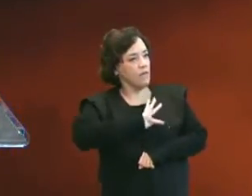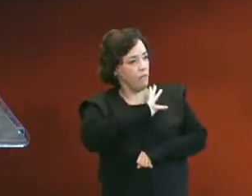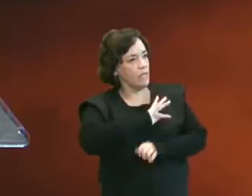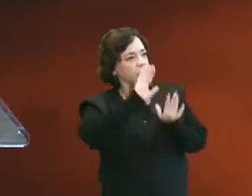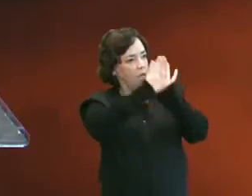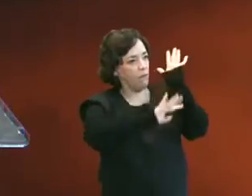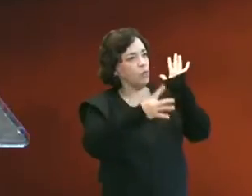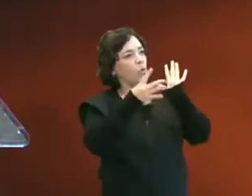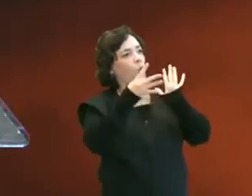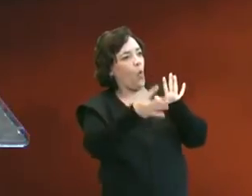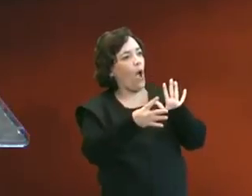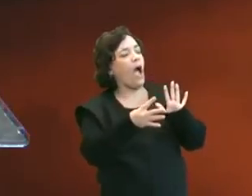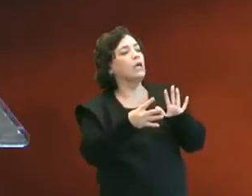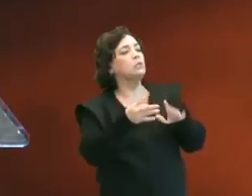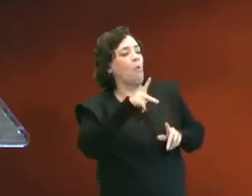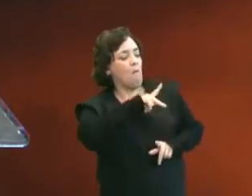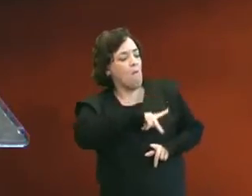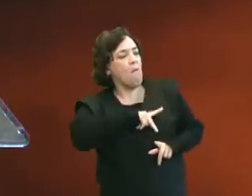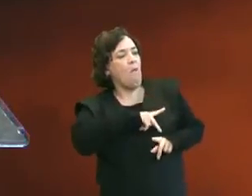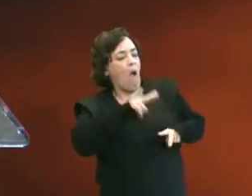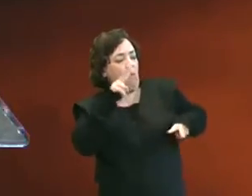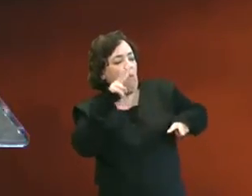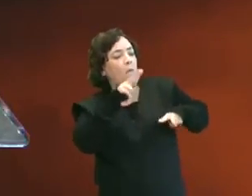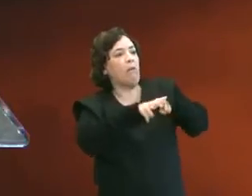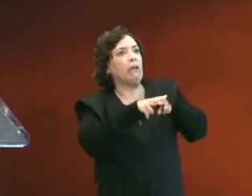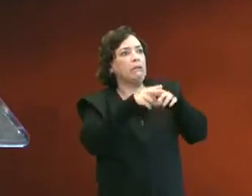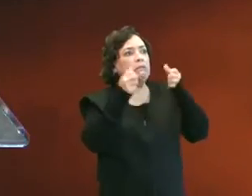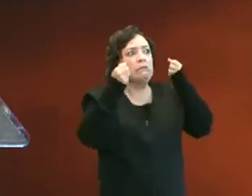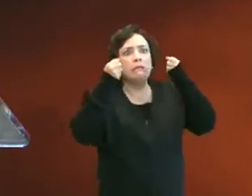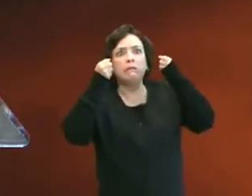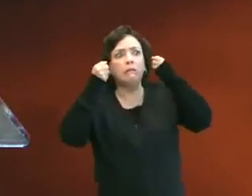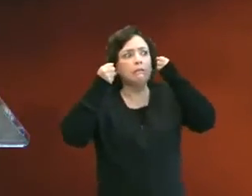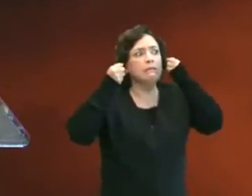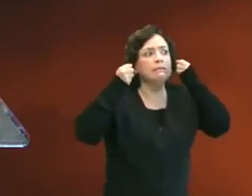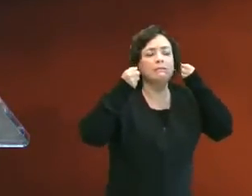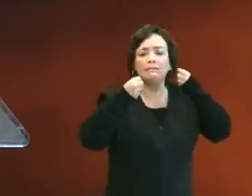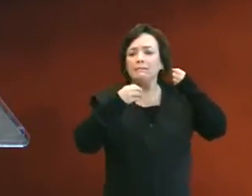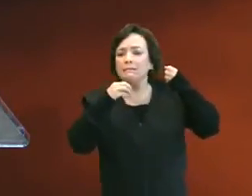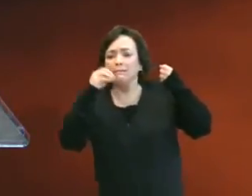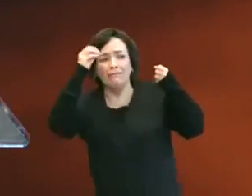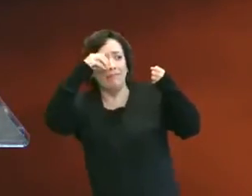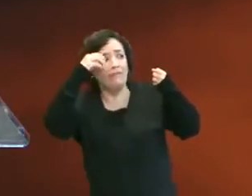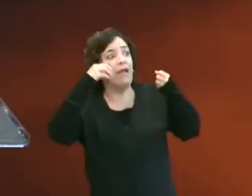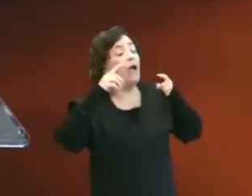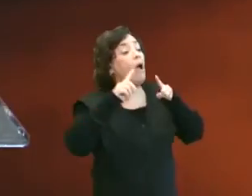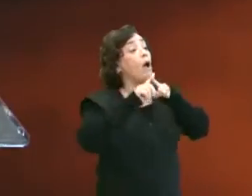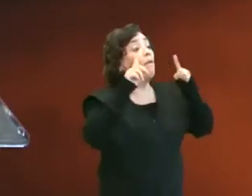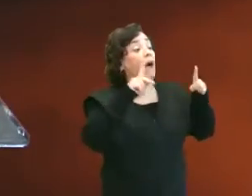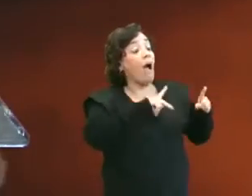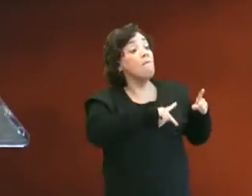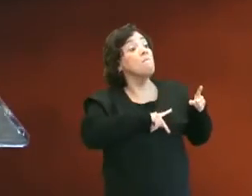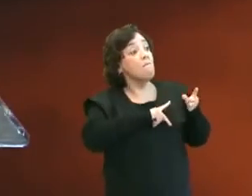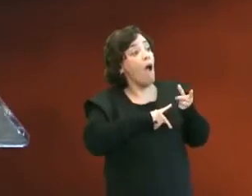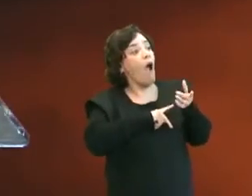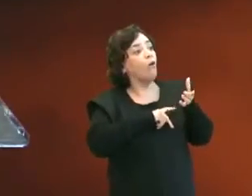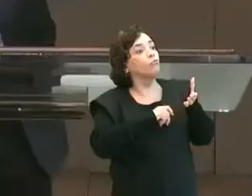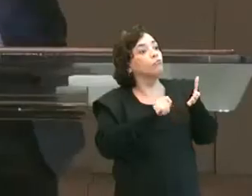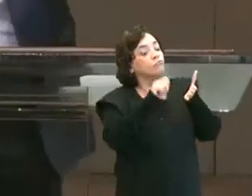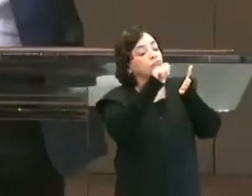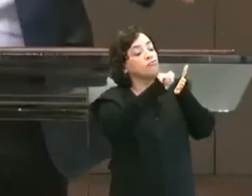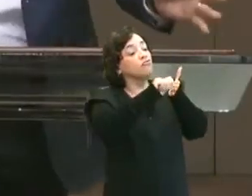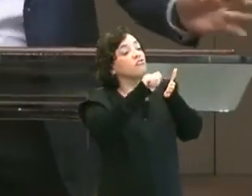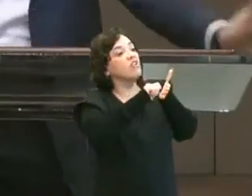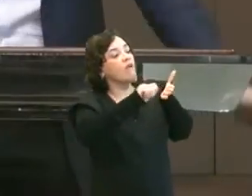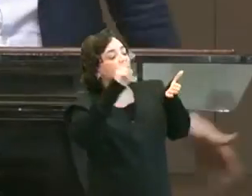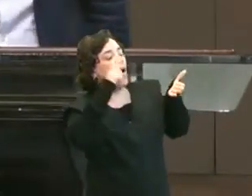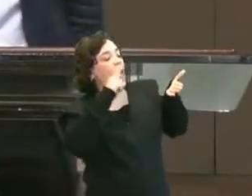de grande fragilidade. Mas é neste lugar que ele escreve a carta da alegria. E ele vai dizer: sei o